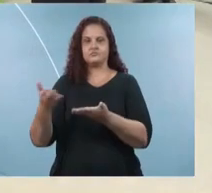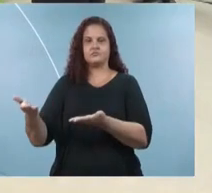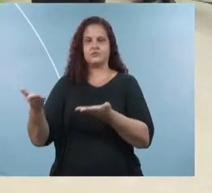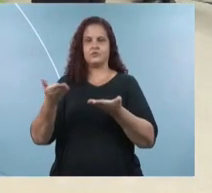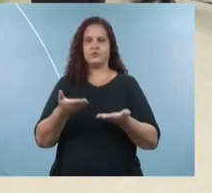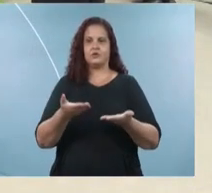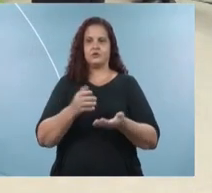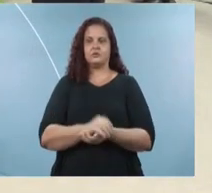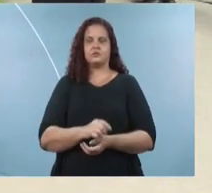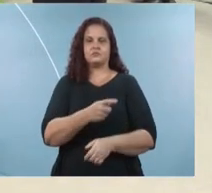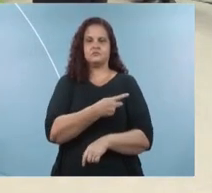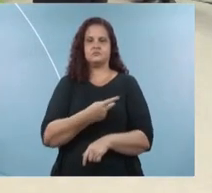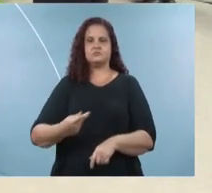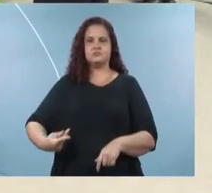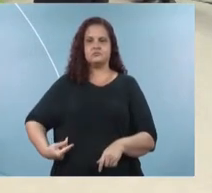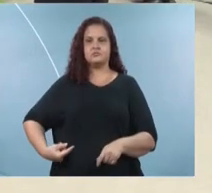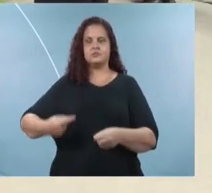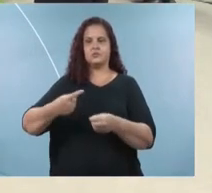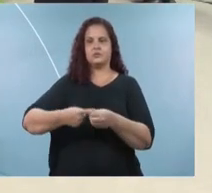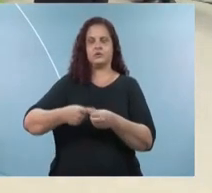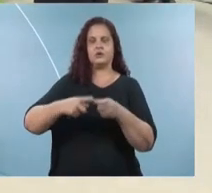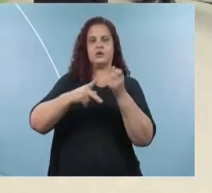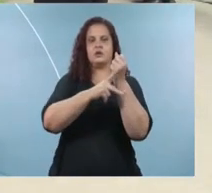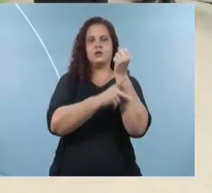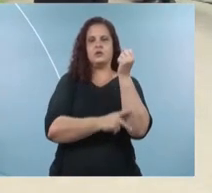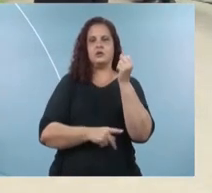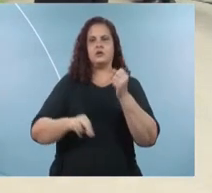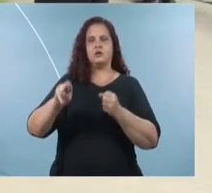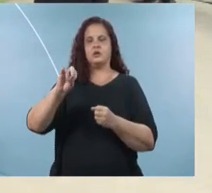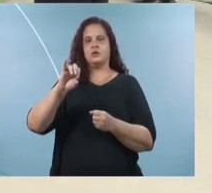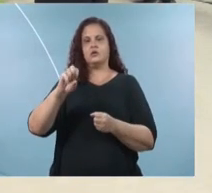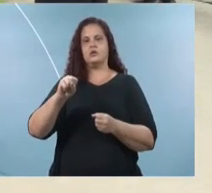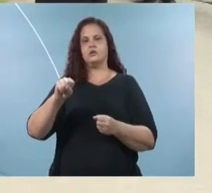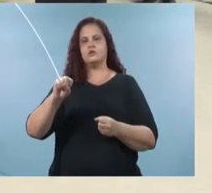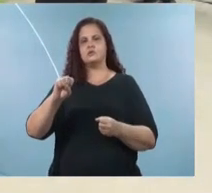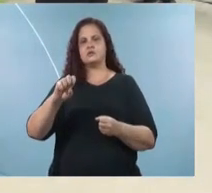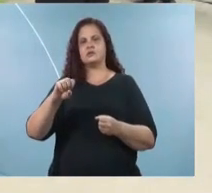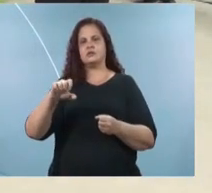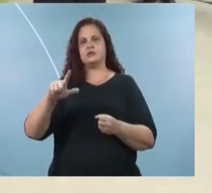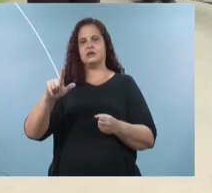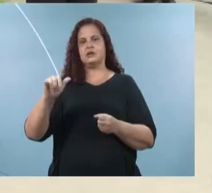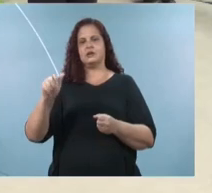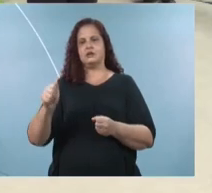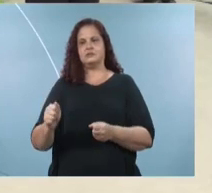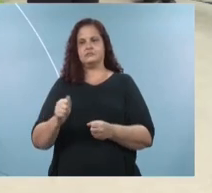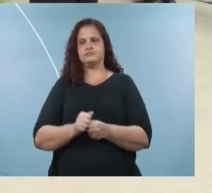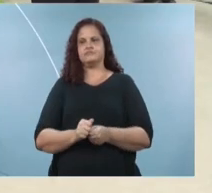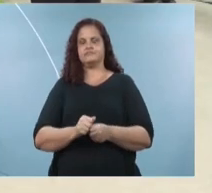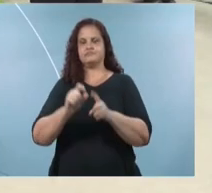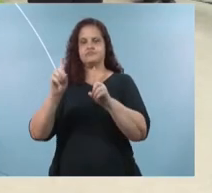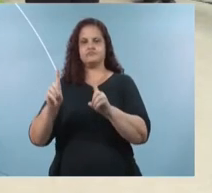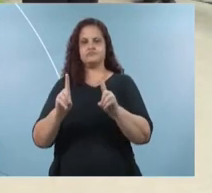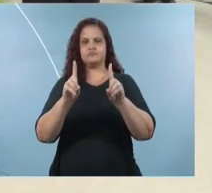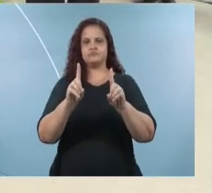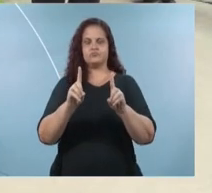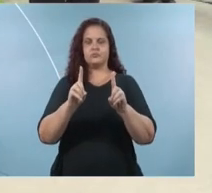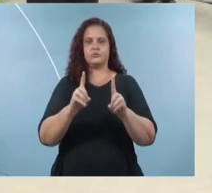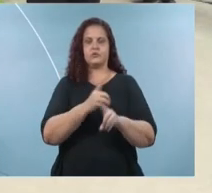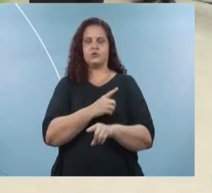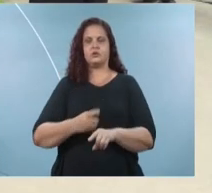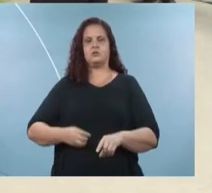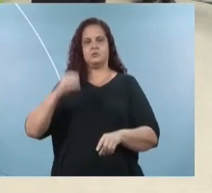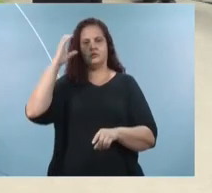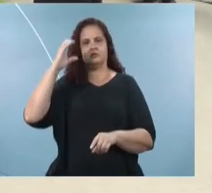Convido a vereadora do município de Barelhas, Rosimélia, para, ao lado da deputada Cristiane Dantas,